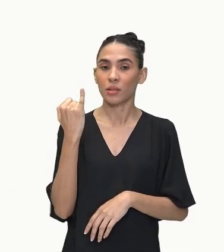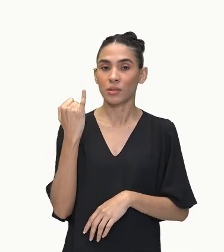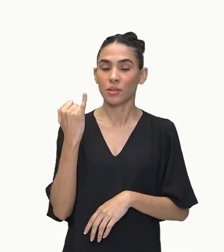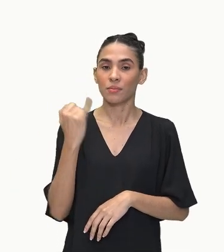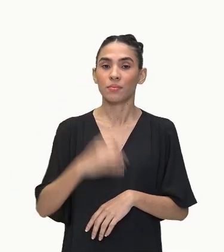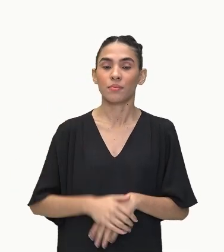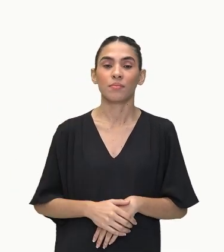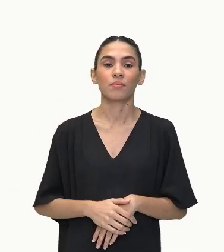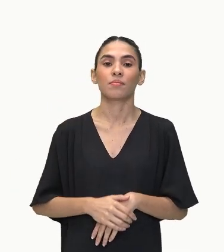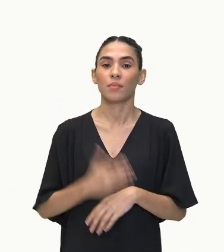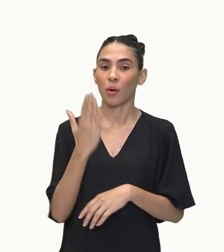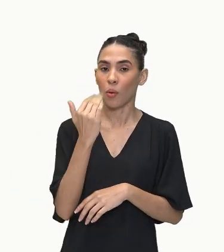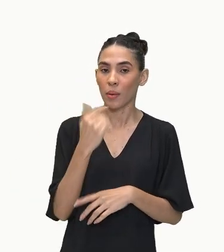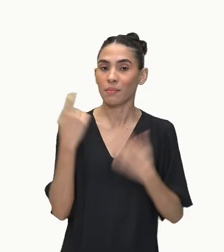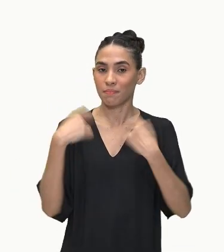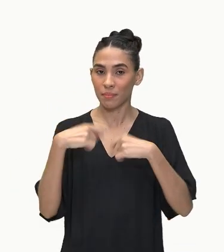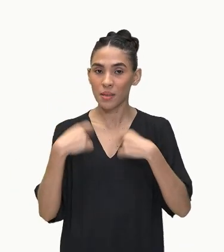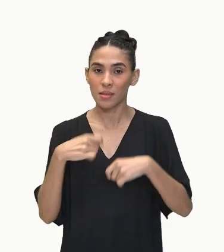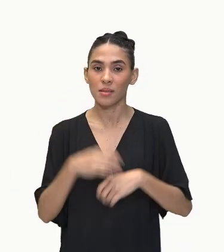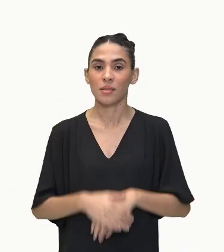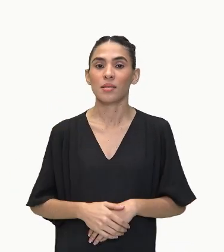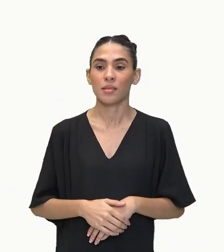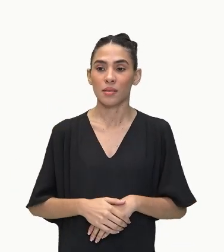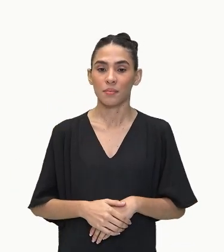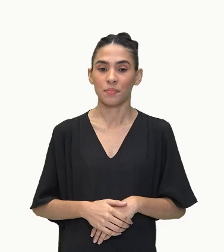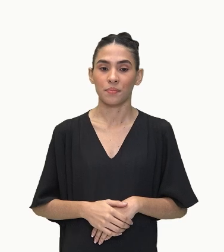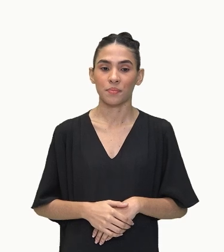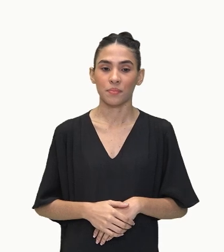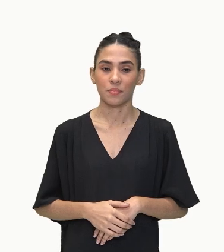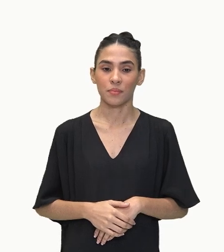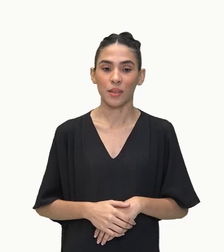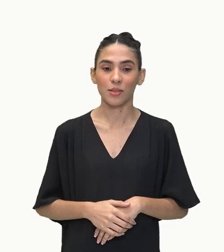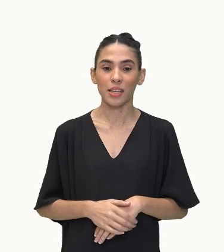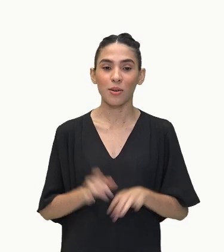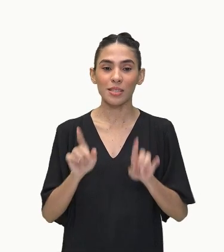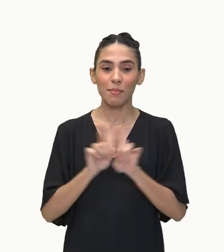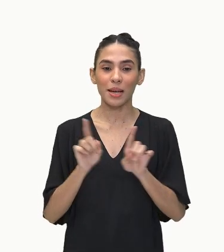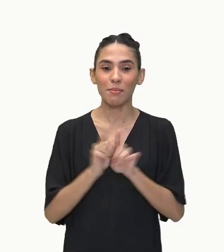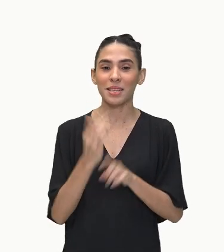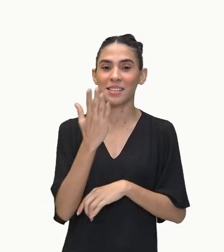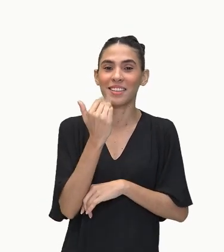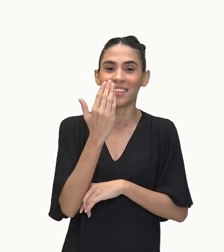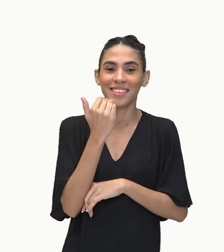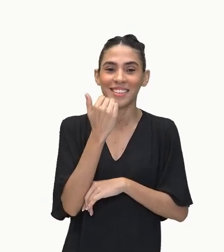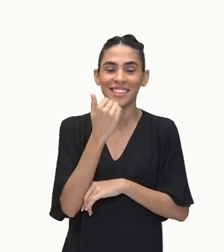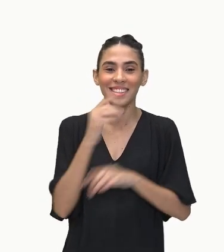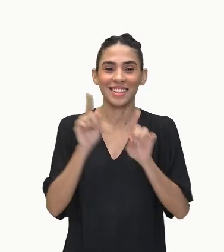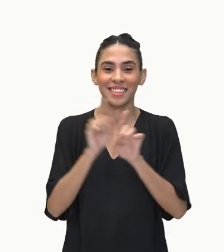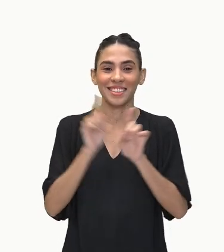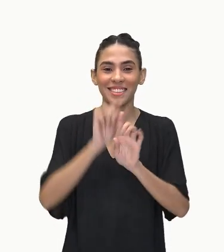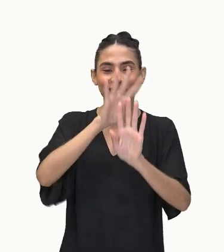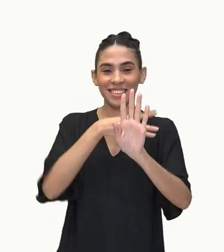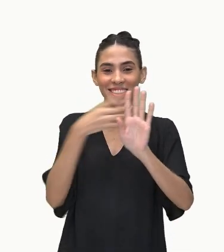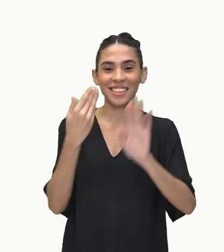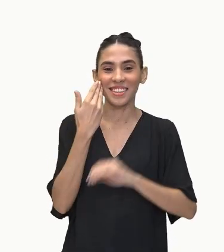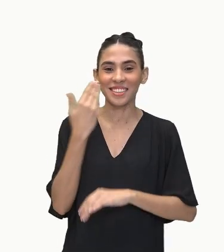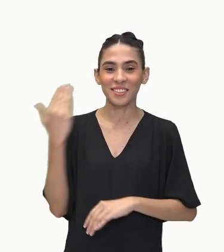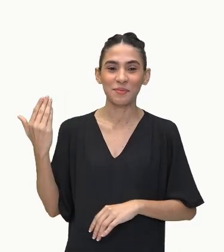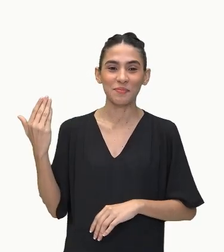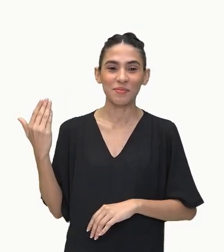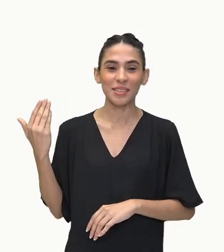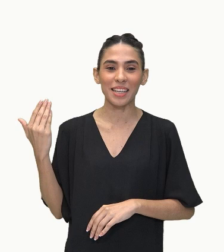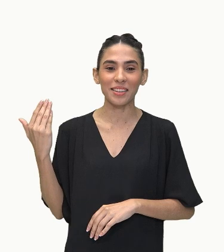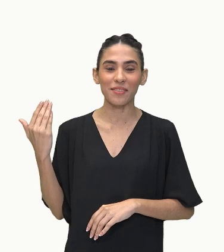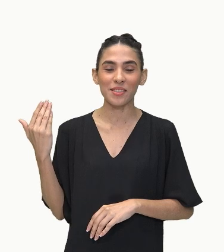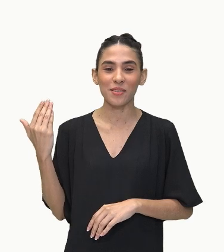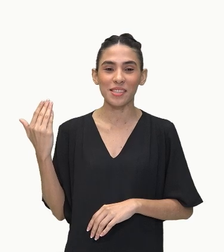essenciais, é indispensável a gente consumir através da alimentação. E são esses aqui, os aminoácidos